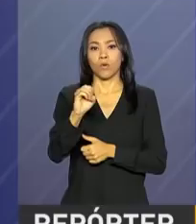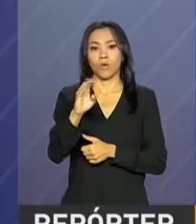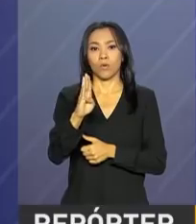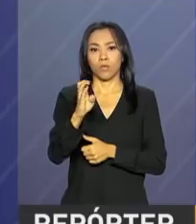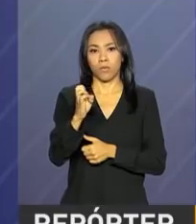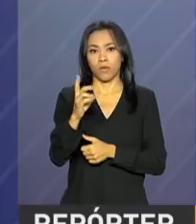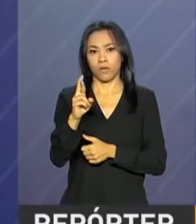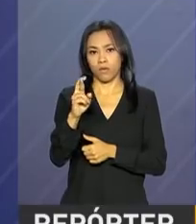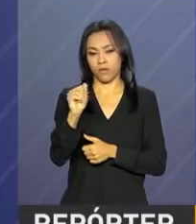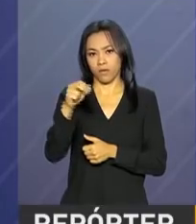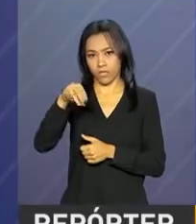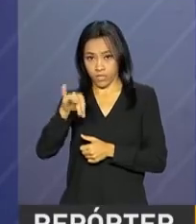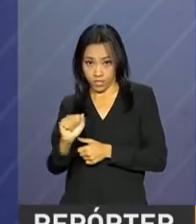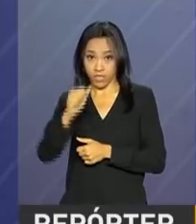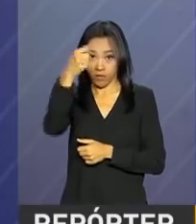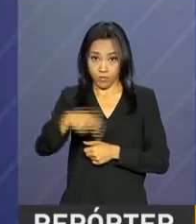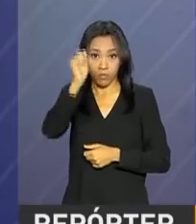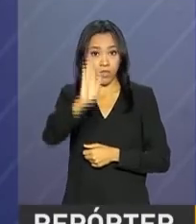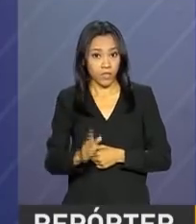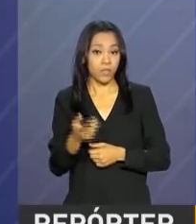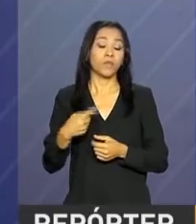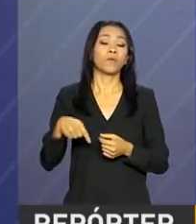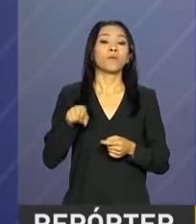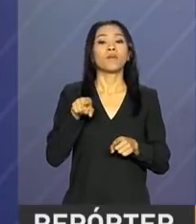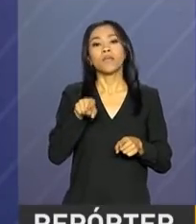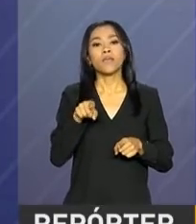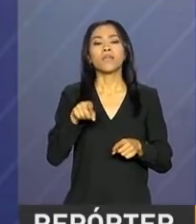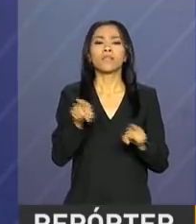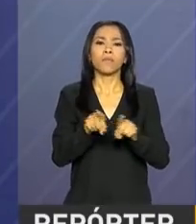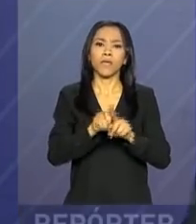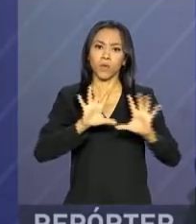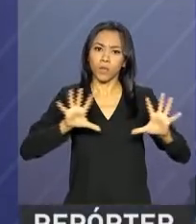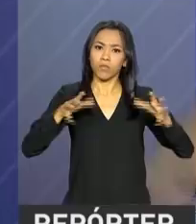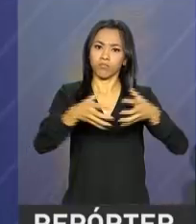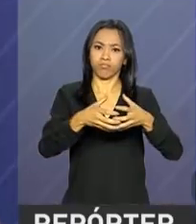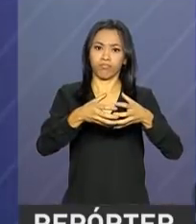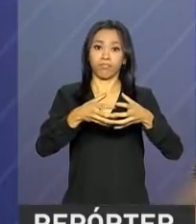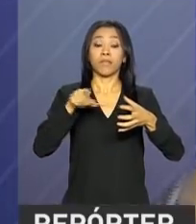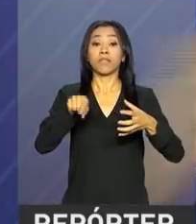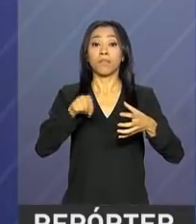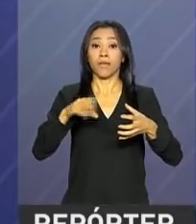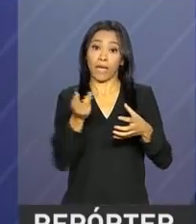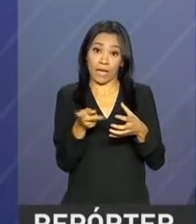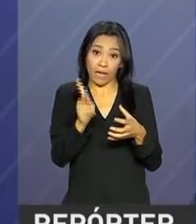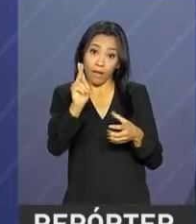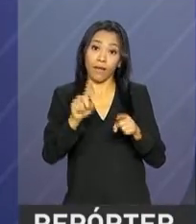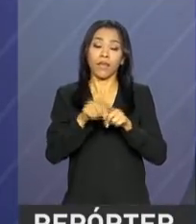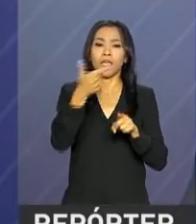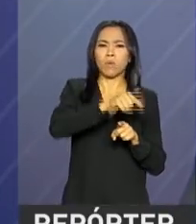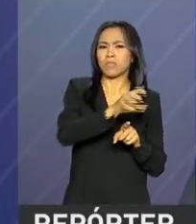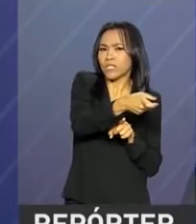chamada banda x que a banda militar por isso lança mas também a banda ka comercial